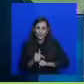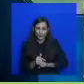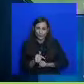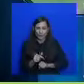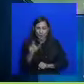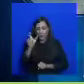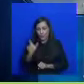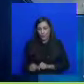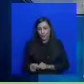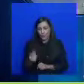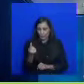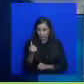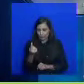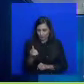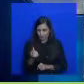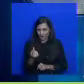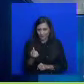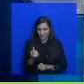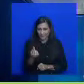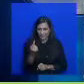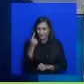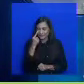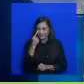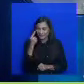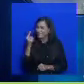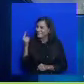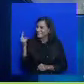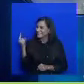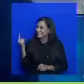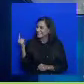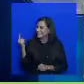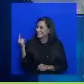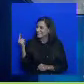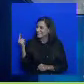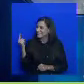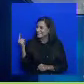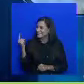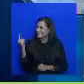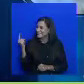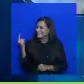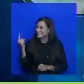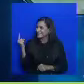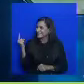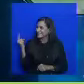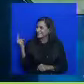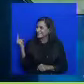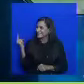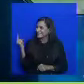através da coluna 1. Bolas posicionadas.